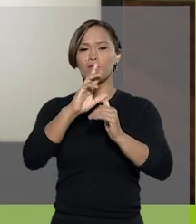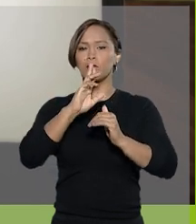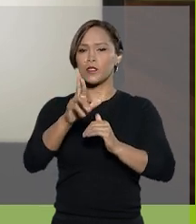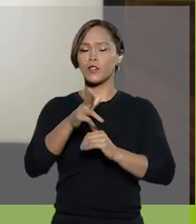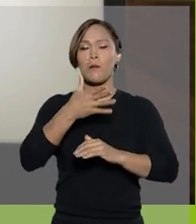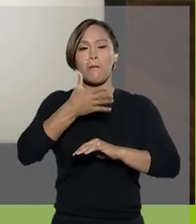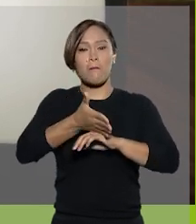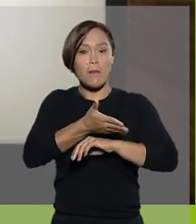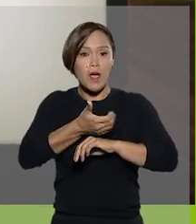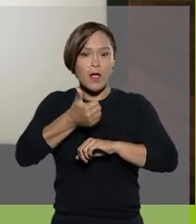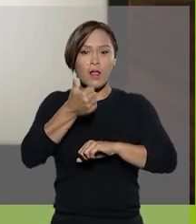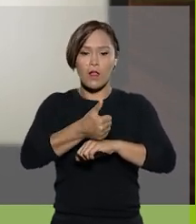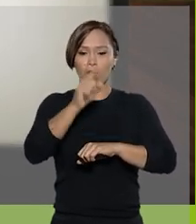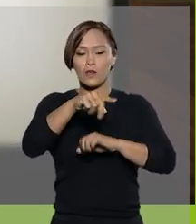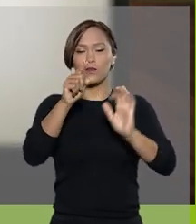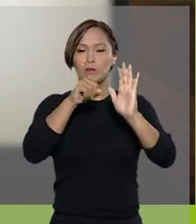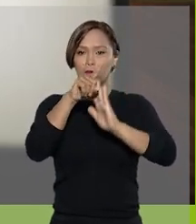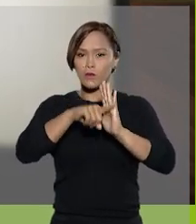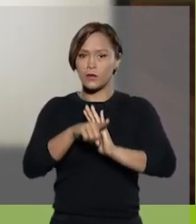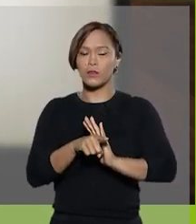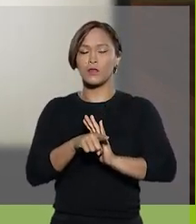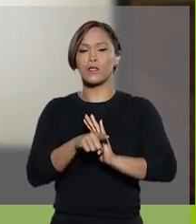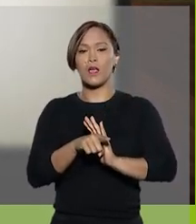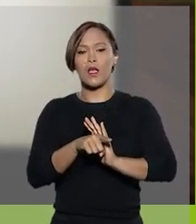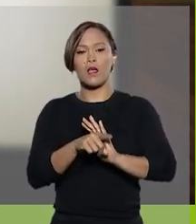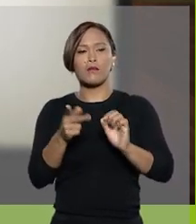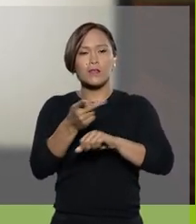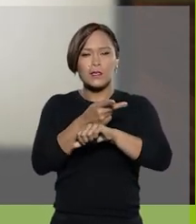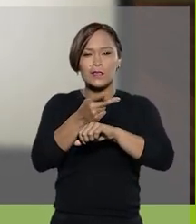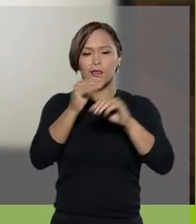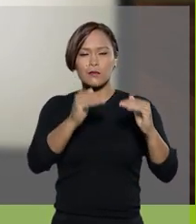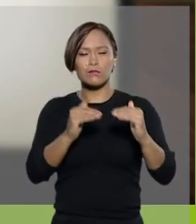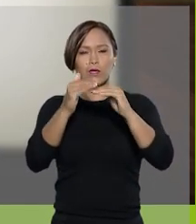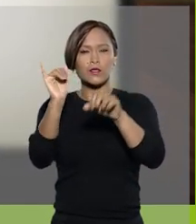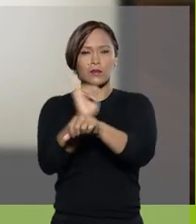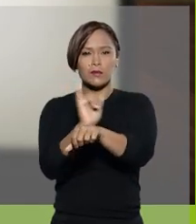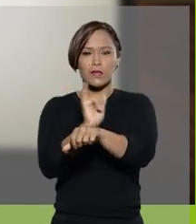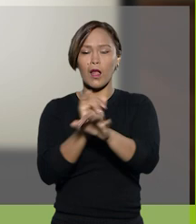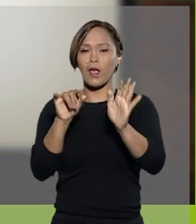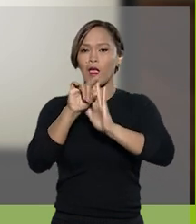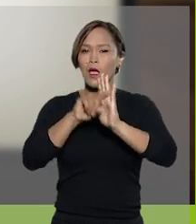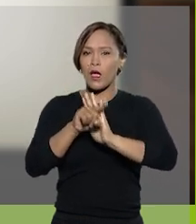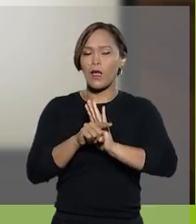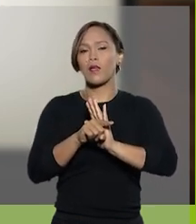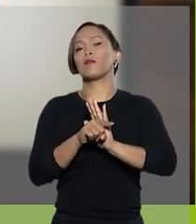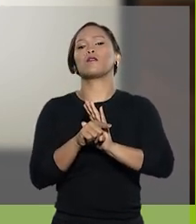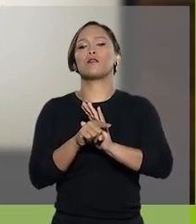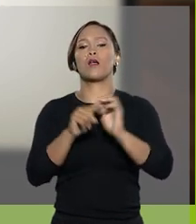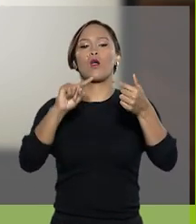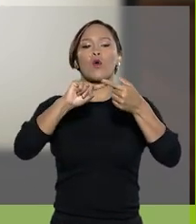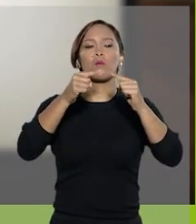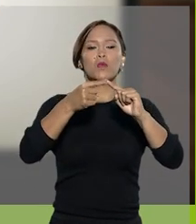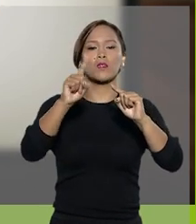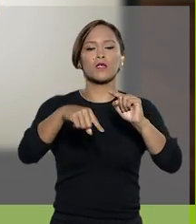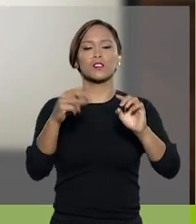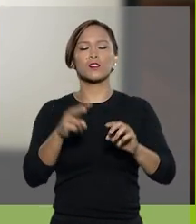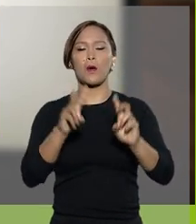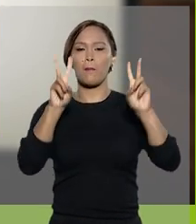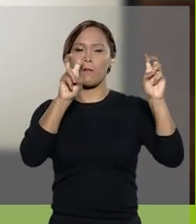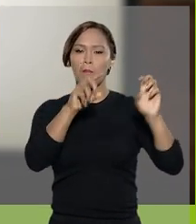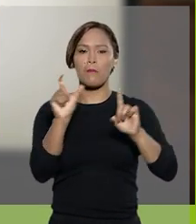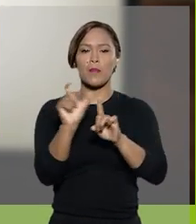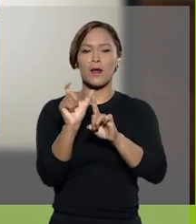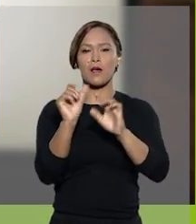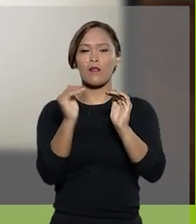resultados satisfatórios em sua busca, procure estabelecer uma estratégia de pesquisa. A combinação de campos-chave na